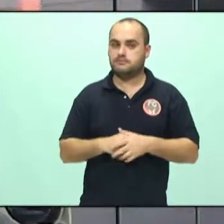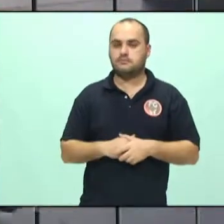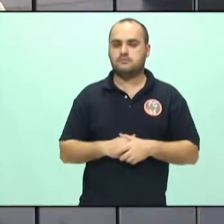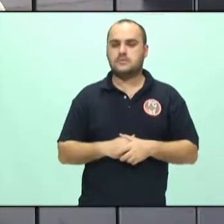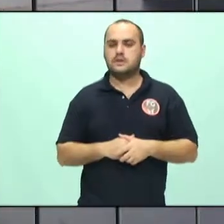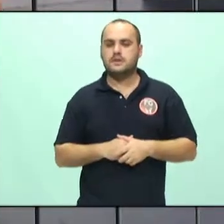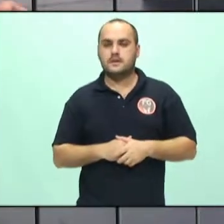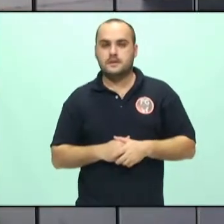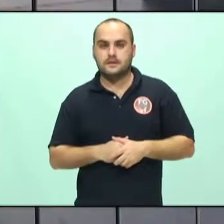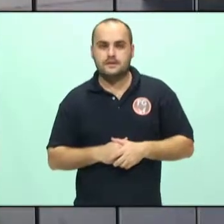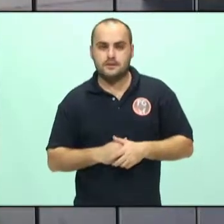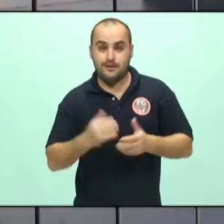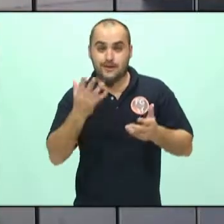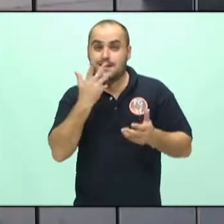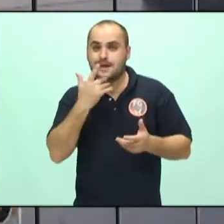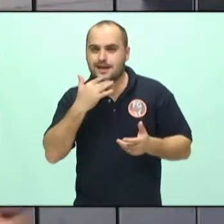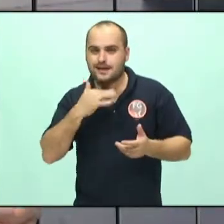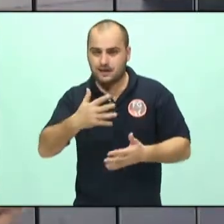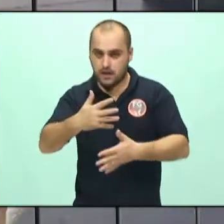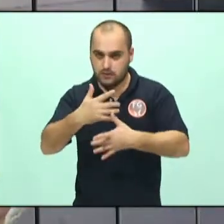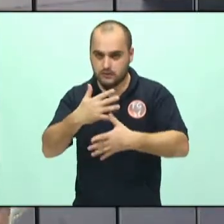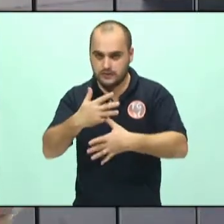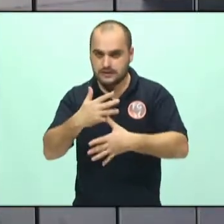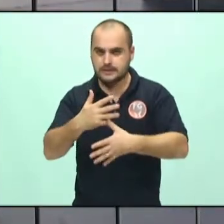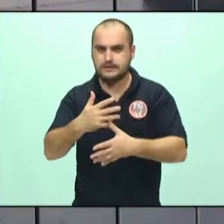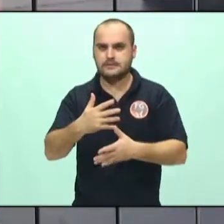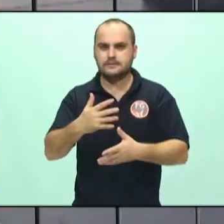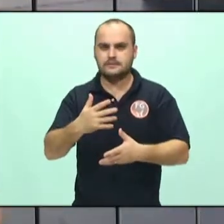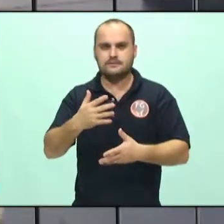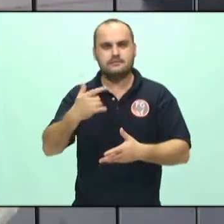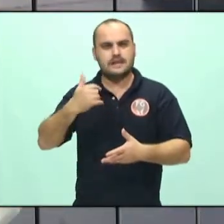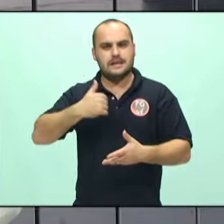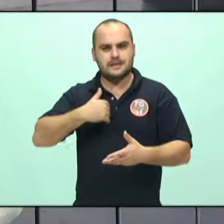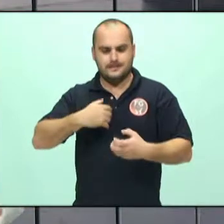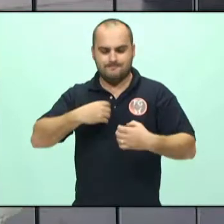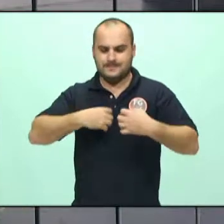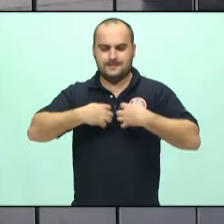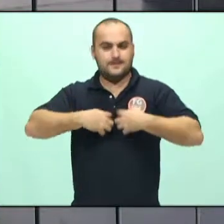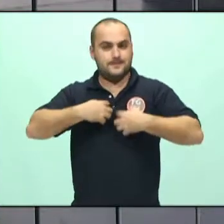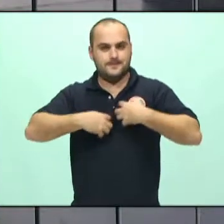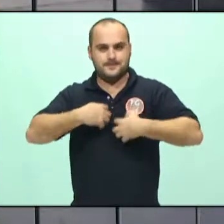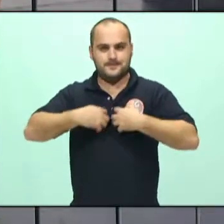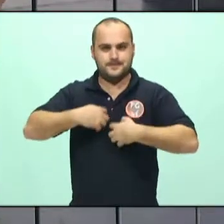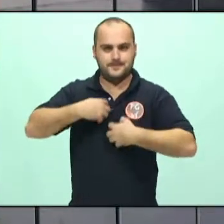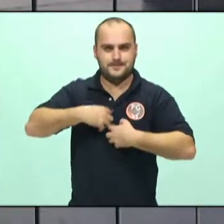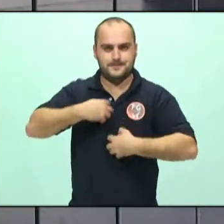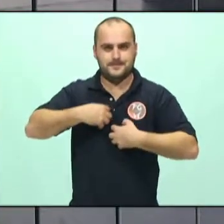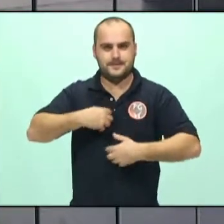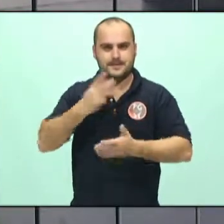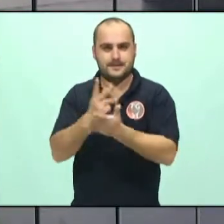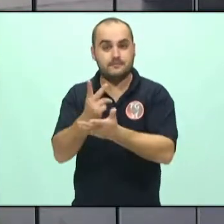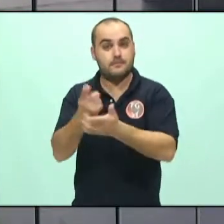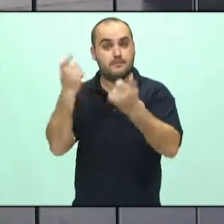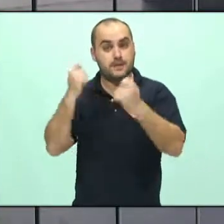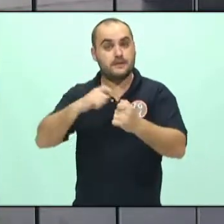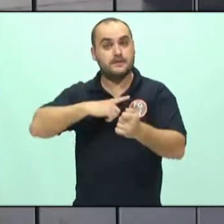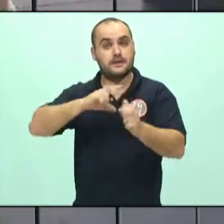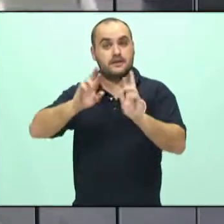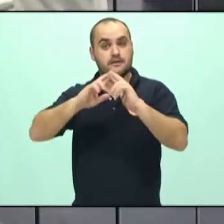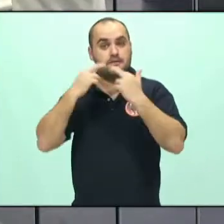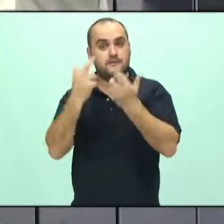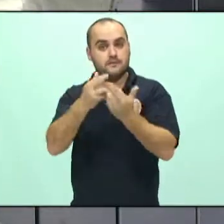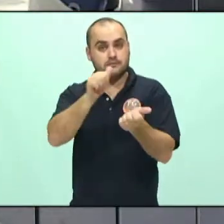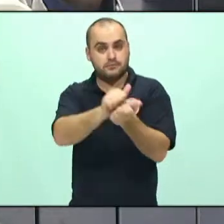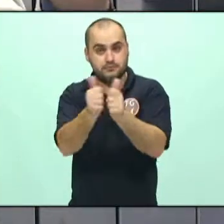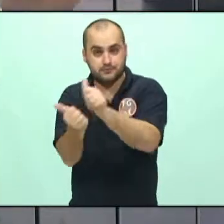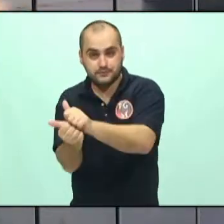crianças autistas, eles são muito impacientes, né? Eles se mexem muito e você tem que ter uma sessão adaptada, não pode ser muito escuro, o